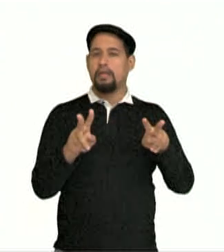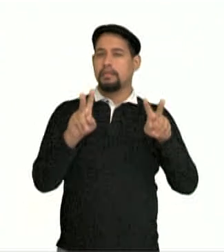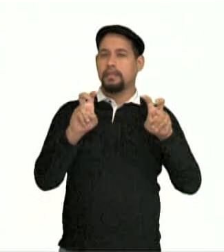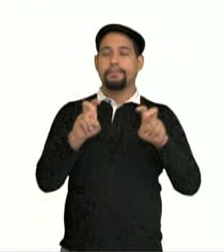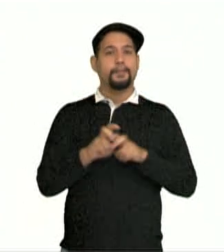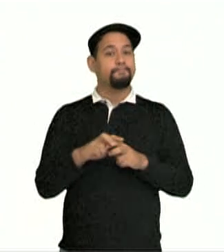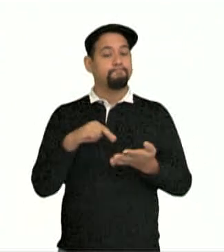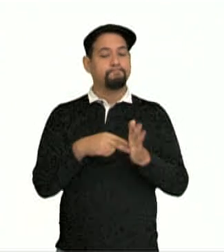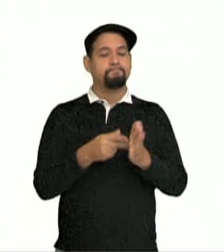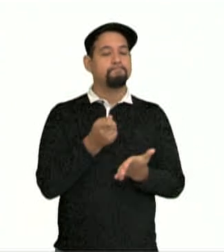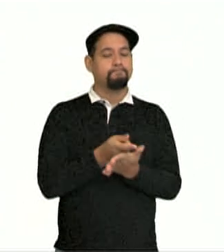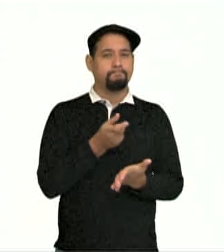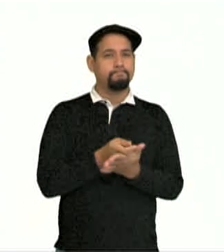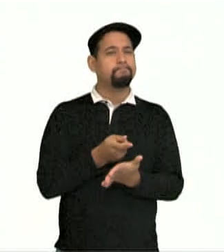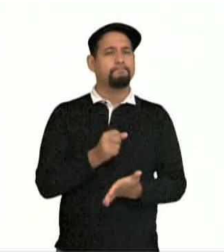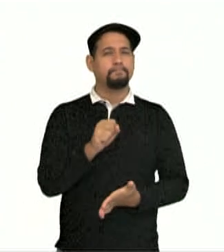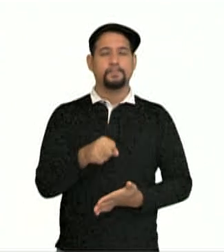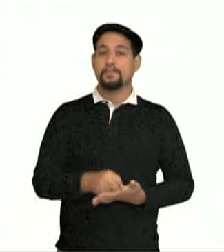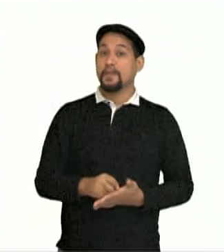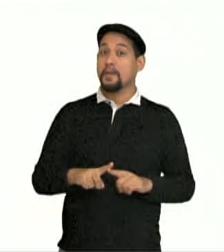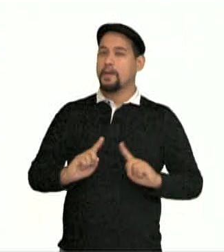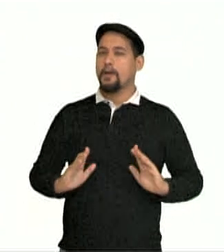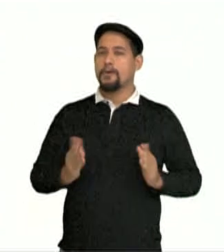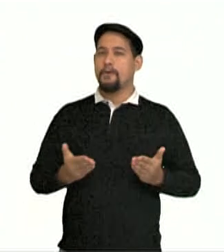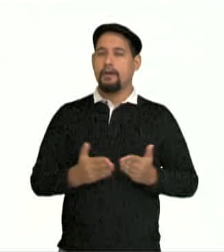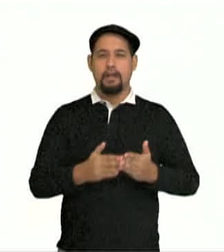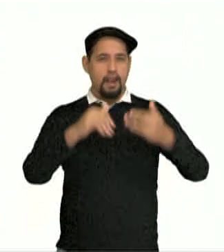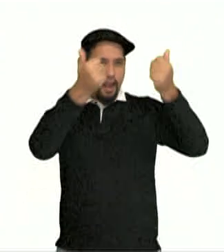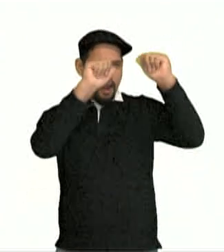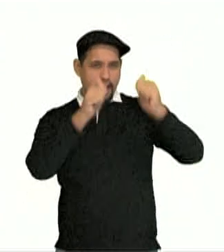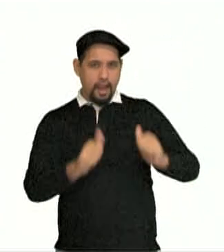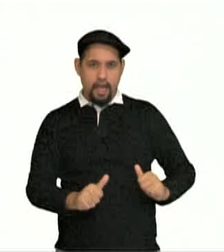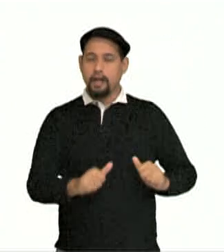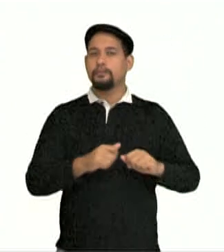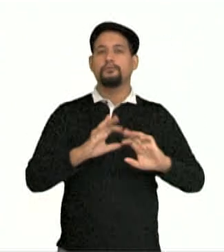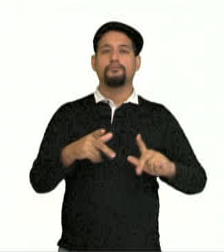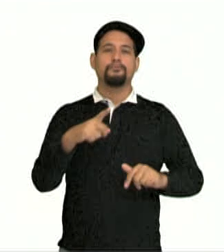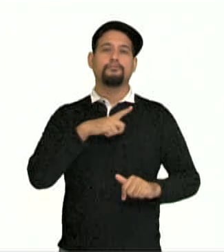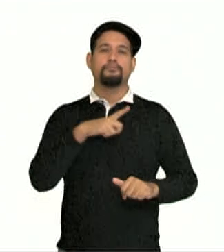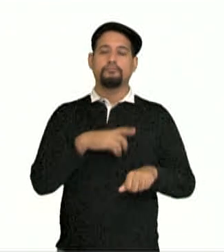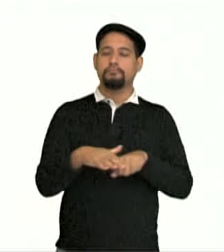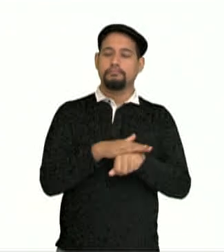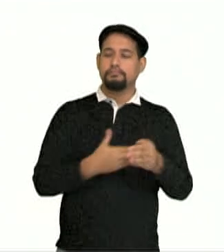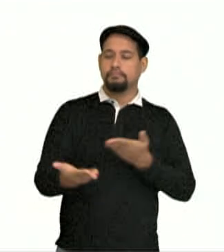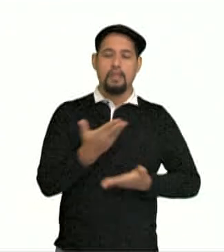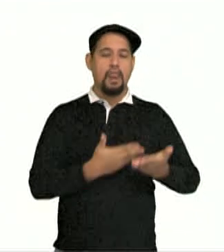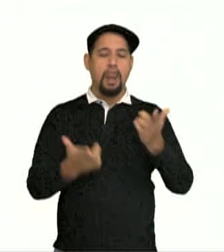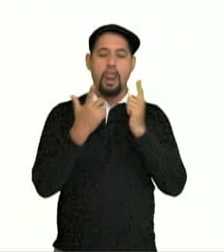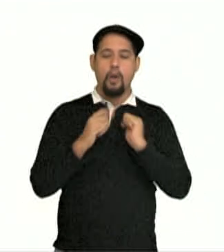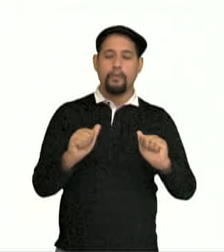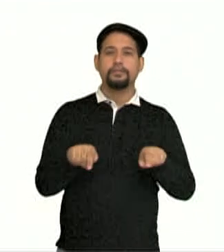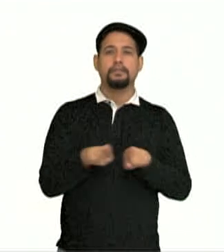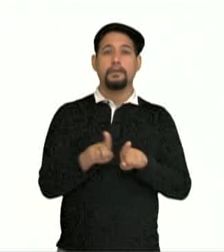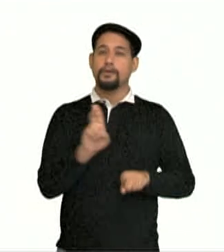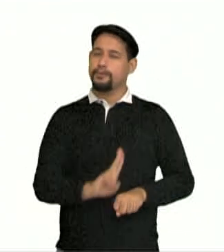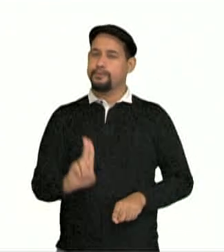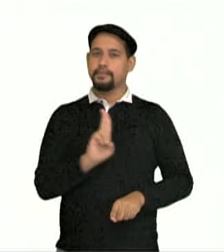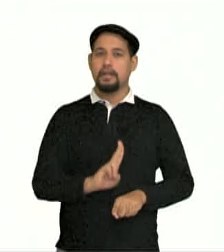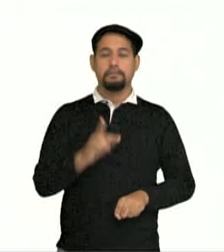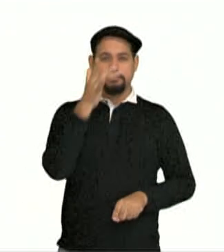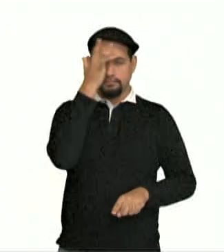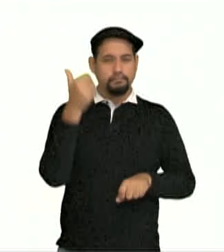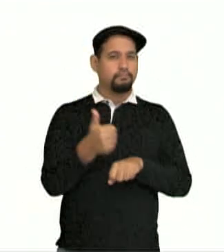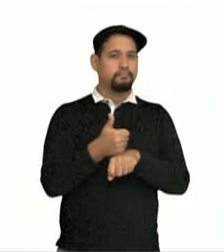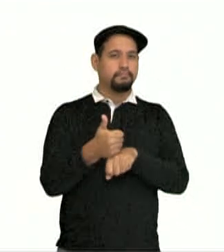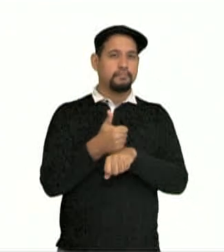uma cobrança. Vamos agora analisar então os recursos discursivos e linguísticos utilizados pelo autor,